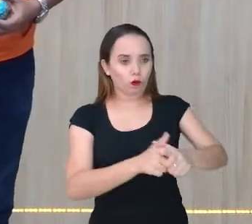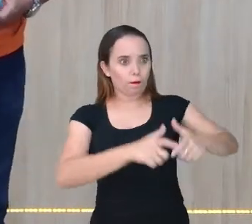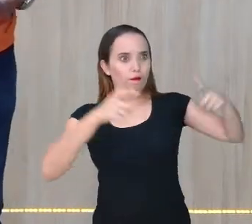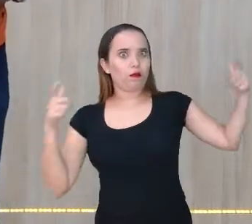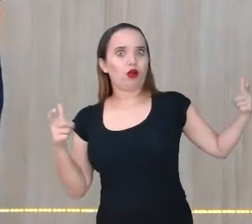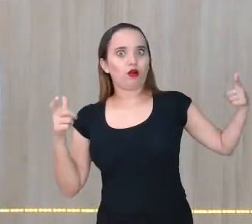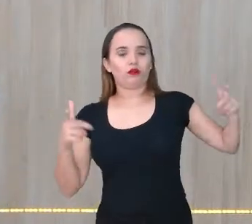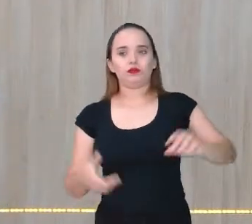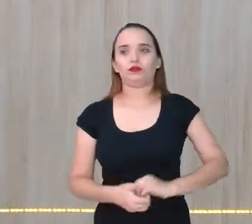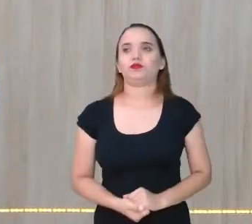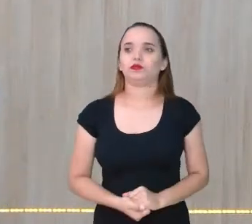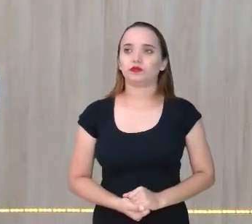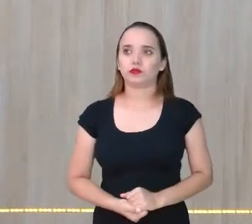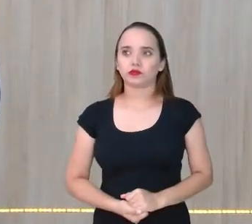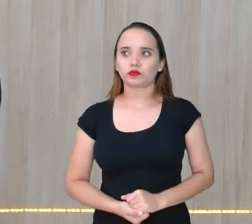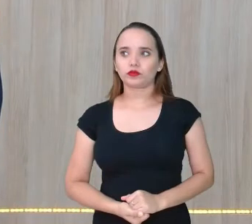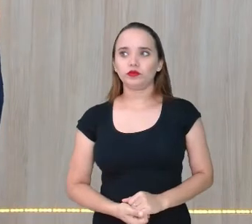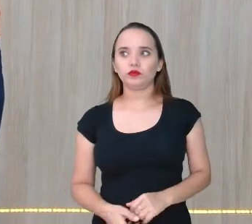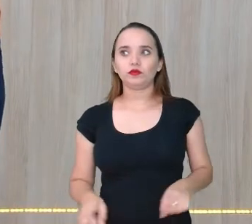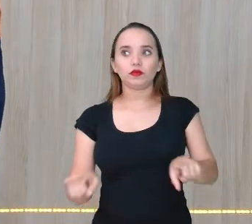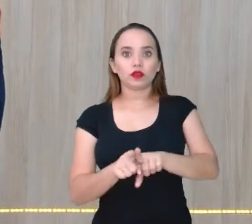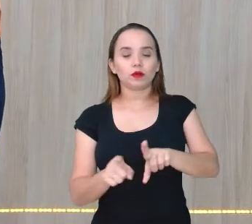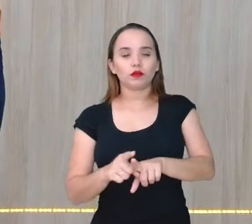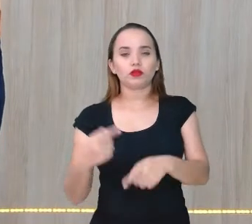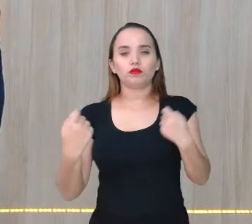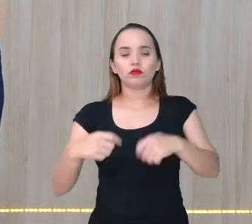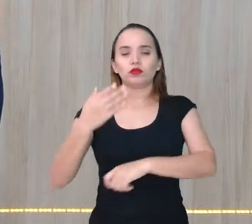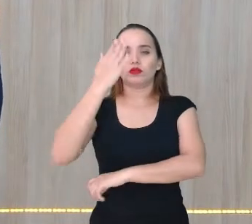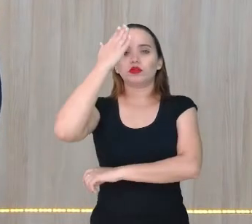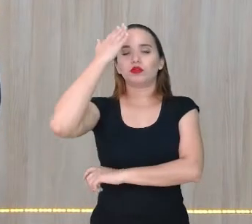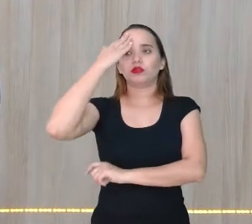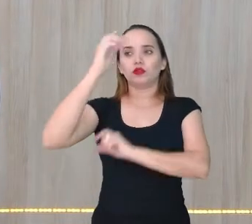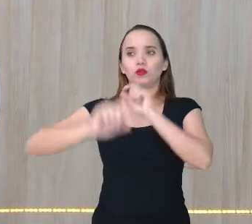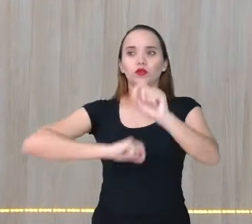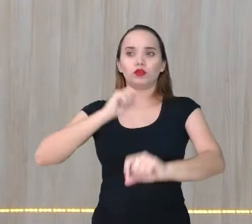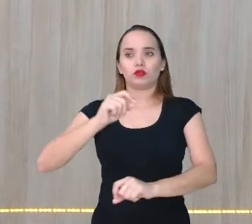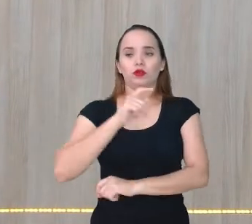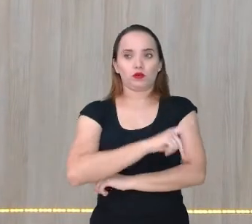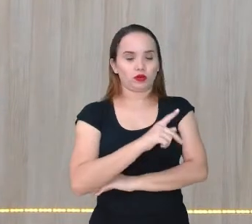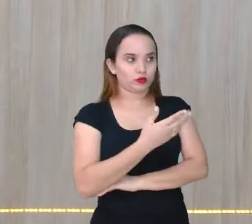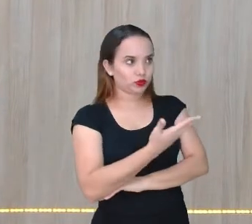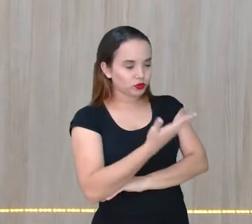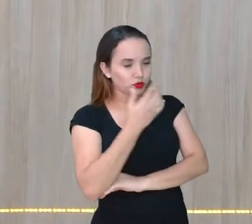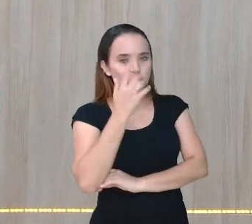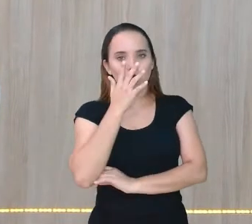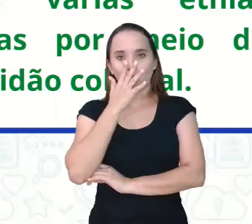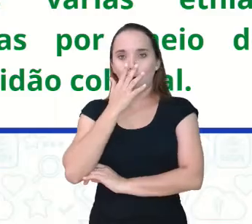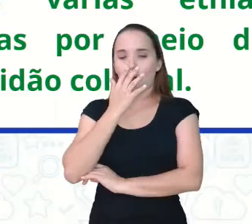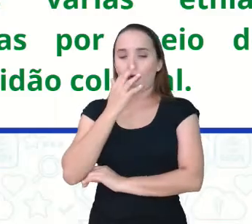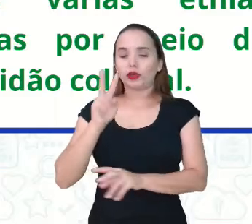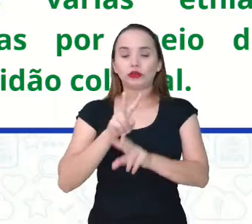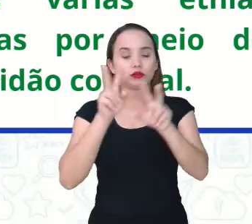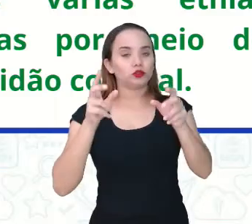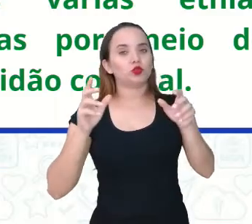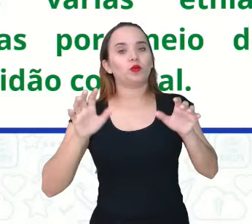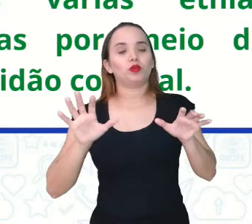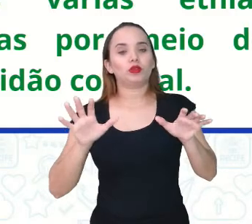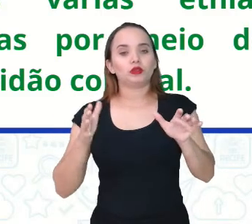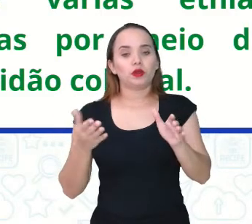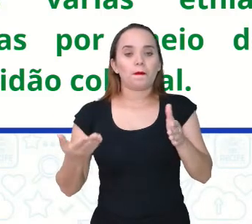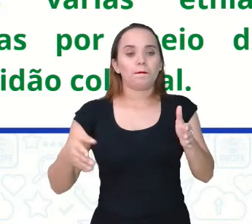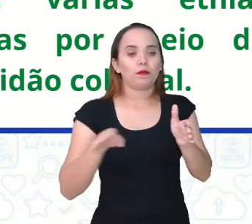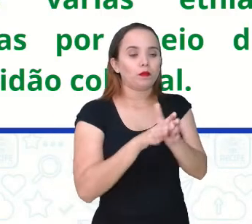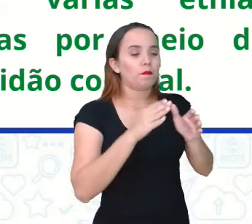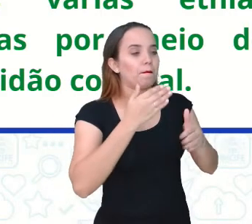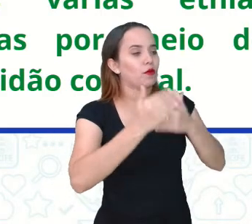E a gente vai entender aí o seguinte, professora Vanessa, em virtude desse processo de colonização,